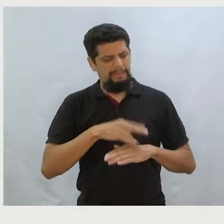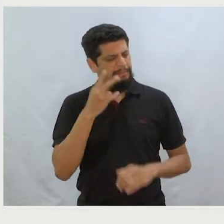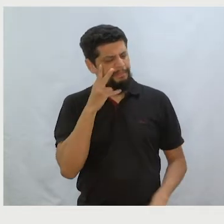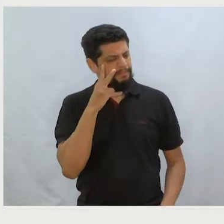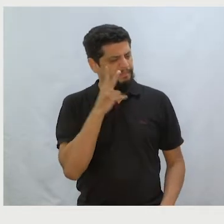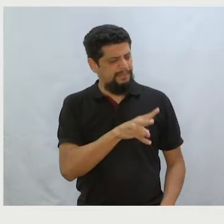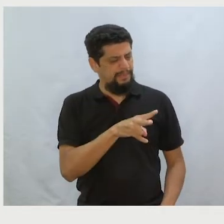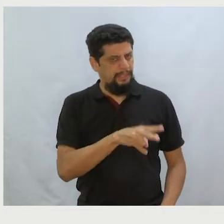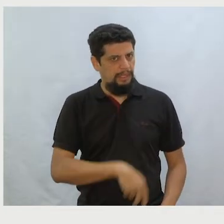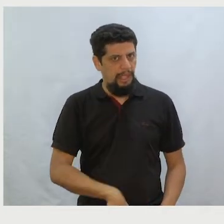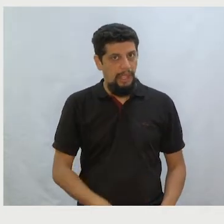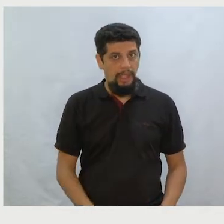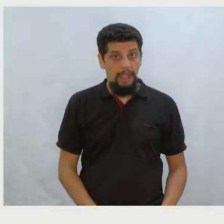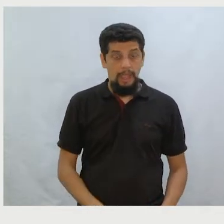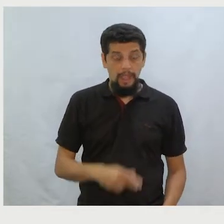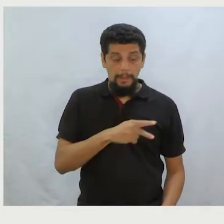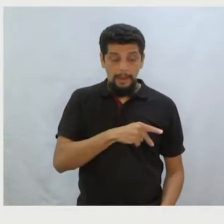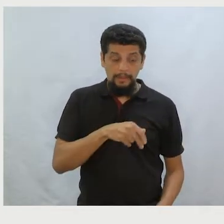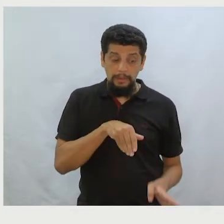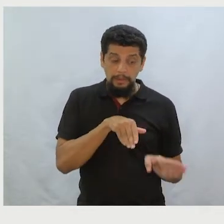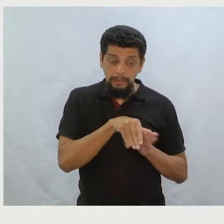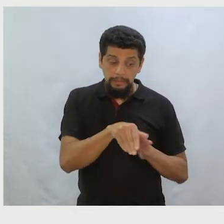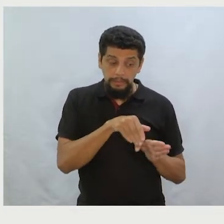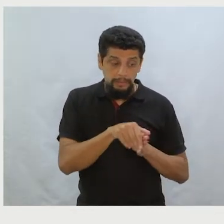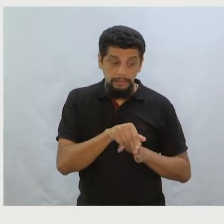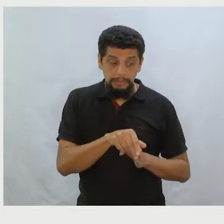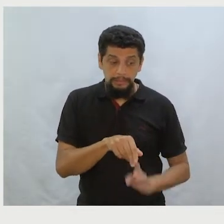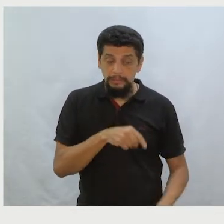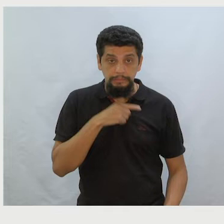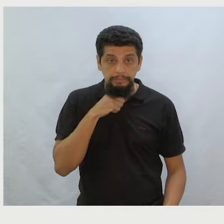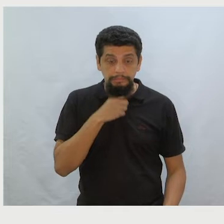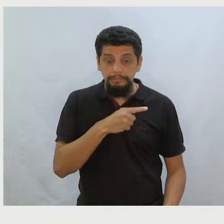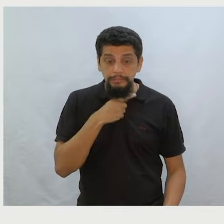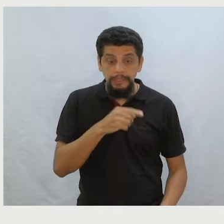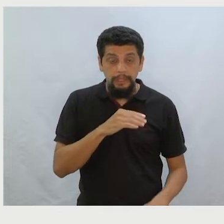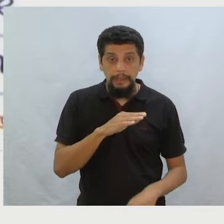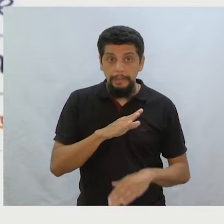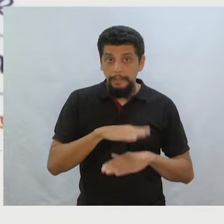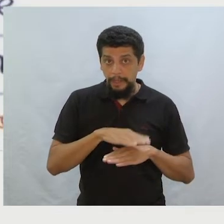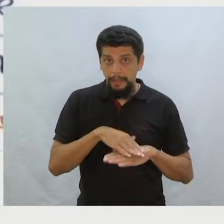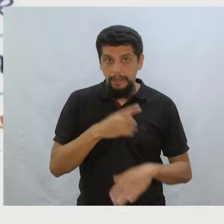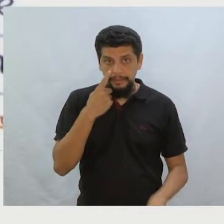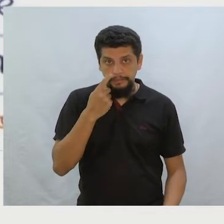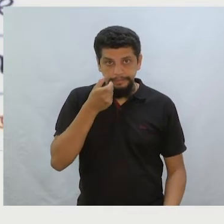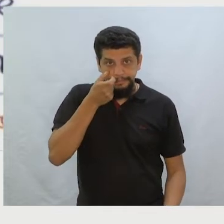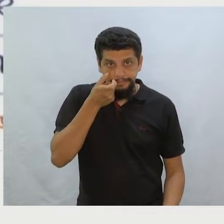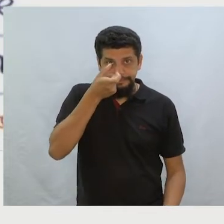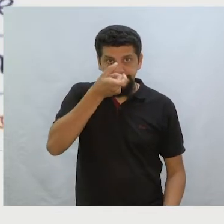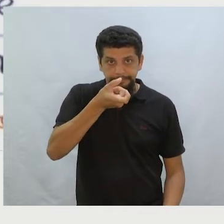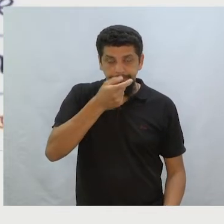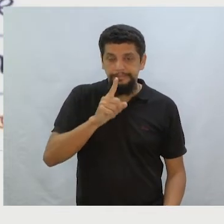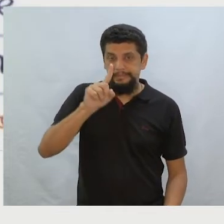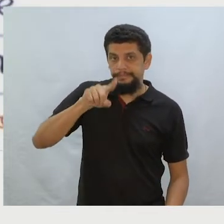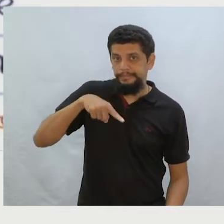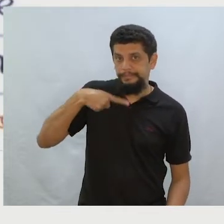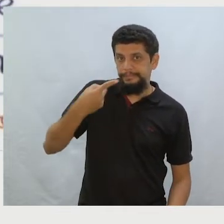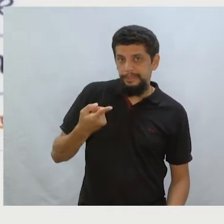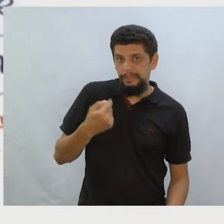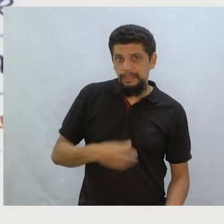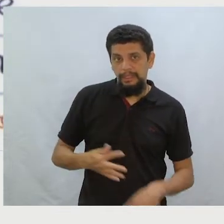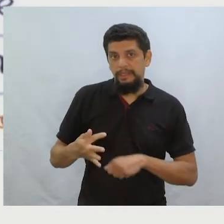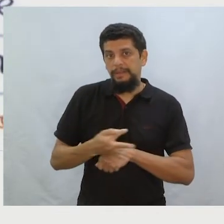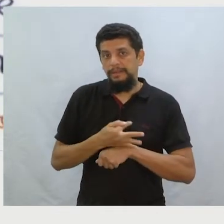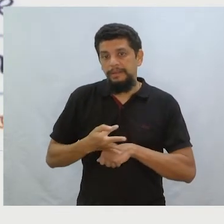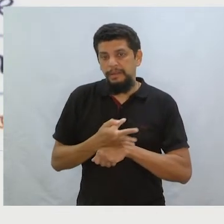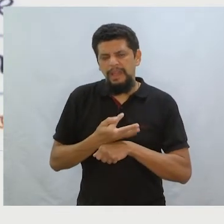ver a professora sugere não se consegue mais Olha que interessante depois ele diz